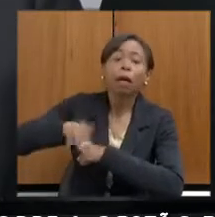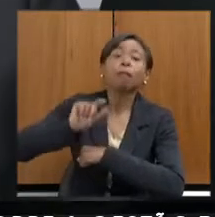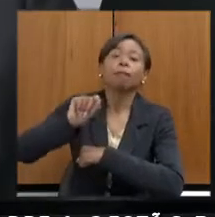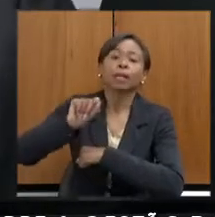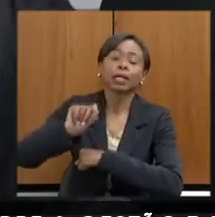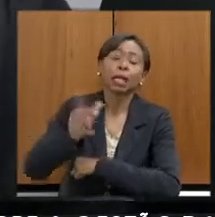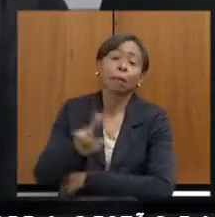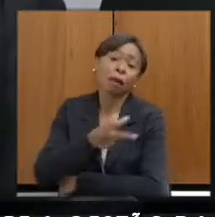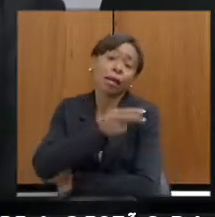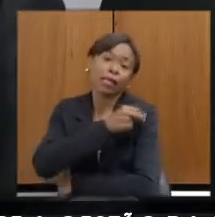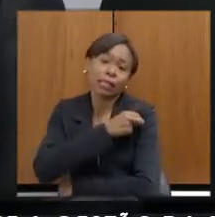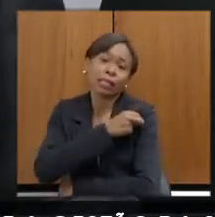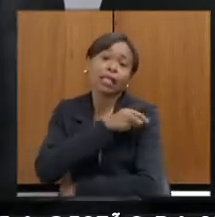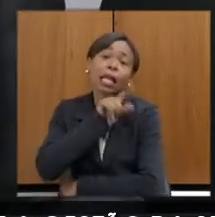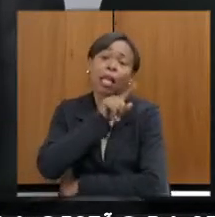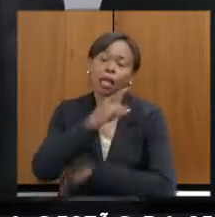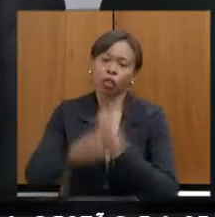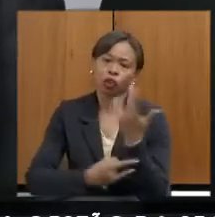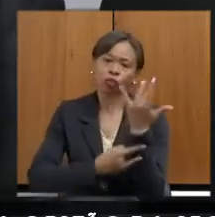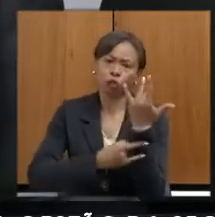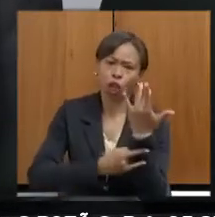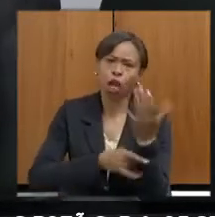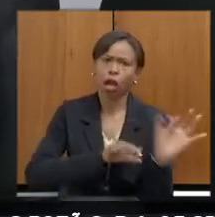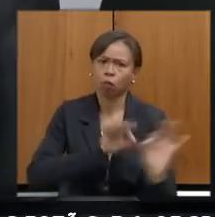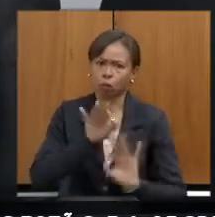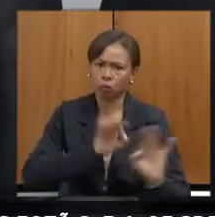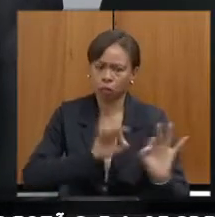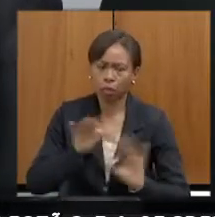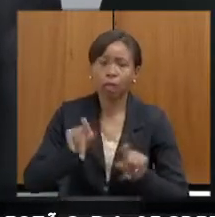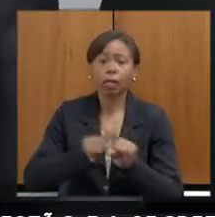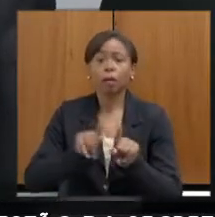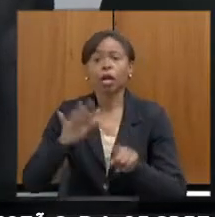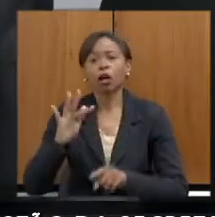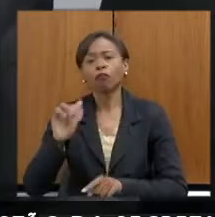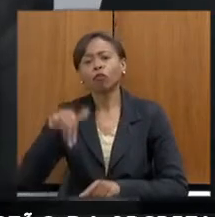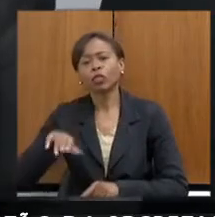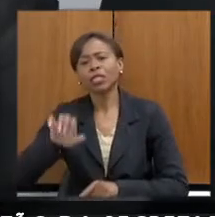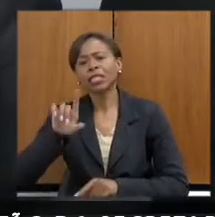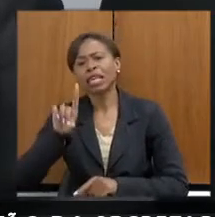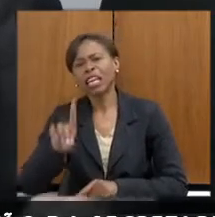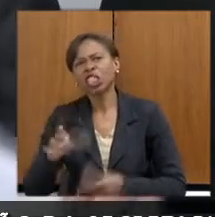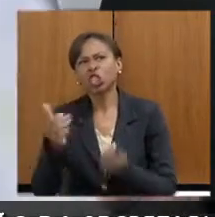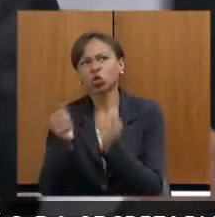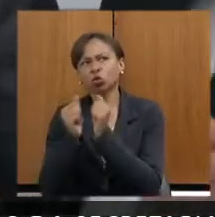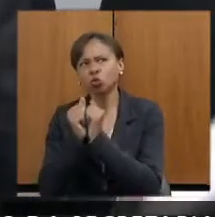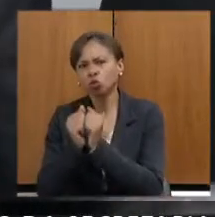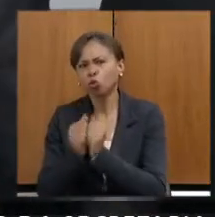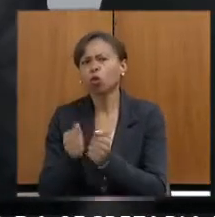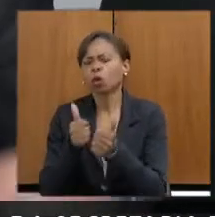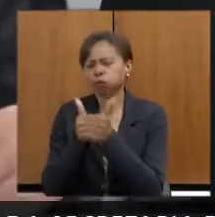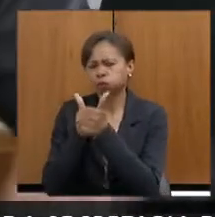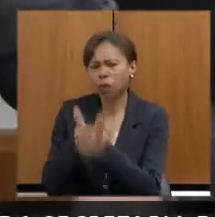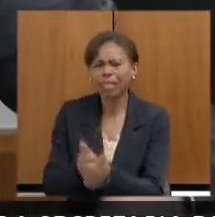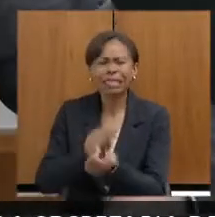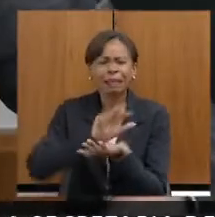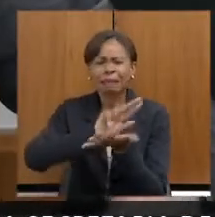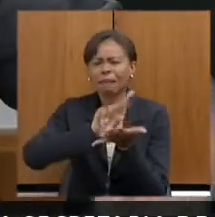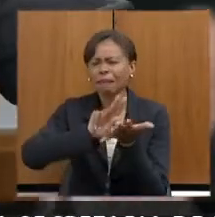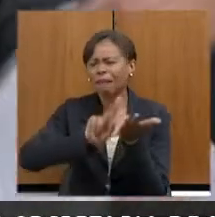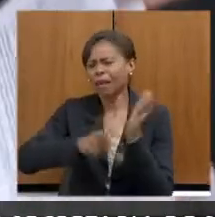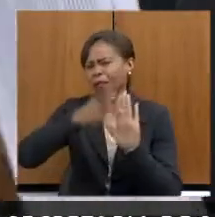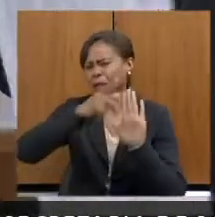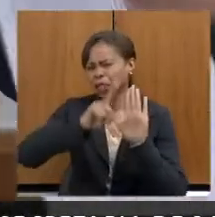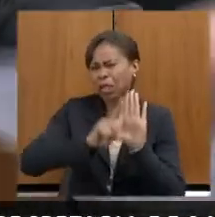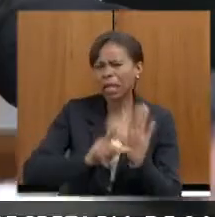de vacina também na UFMG estivemos juntos cafuné de acompanhando a questão da funed enfim foram vários projetos de leis e